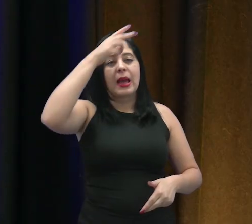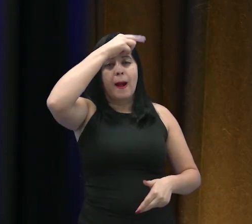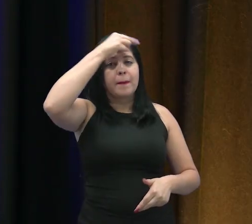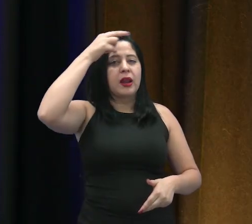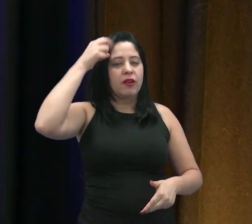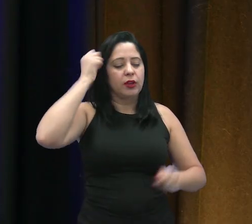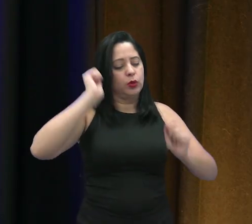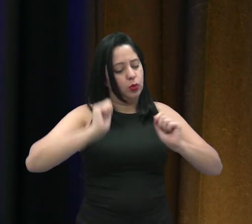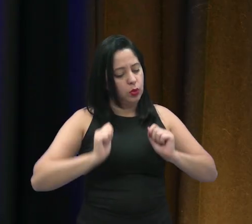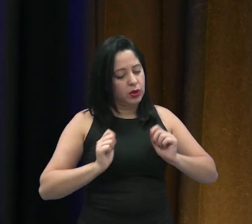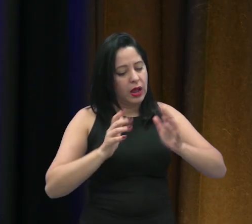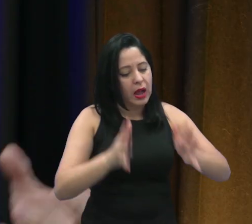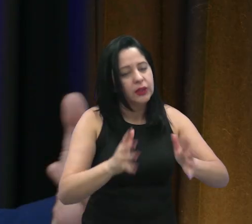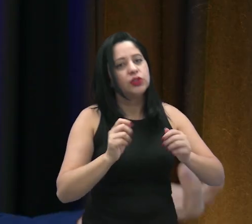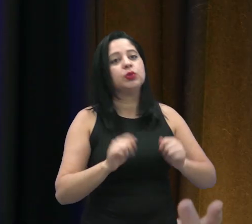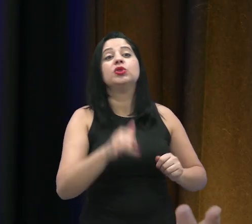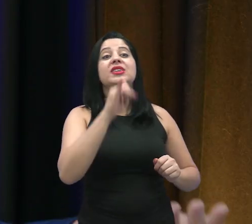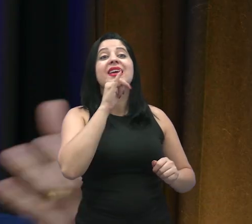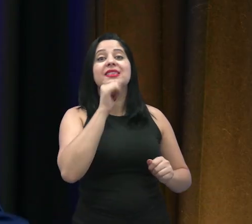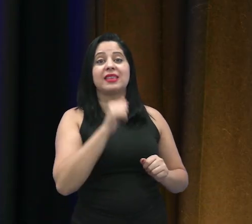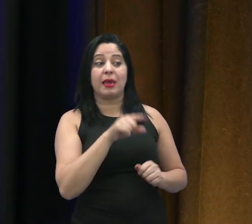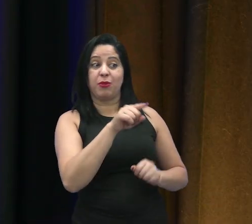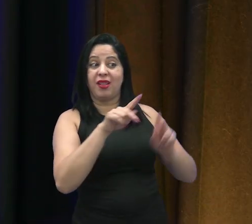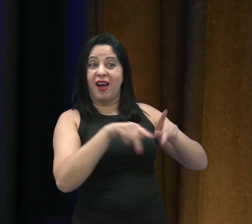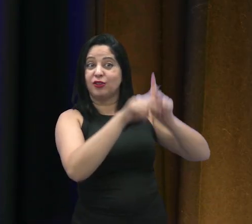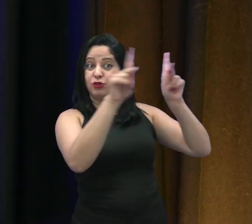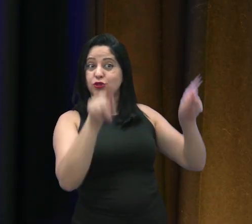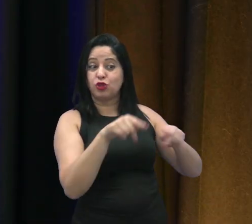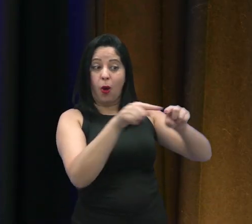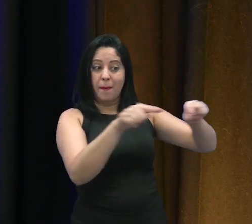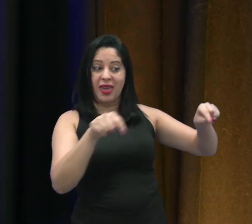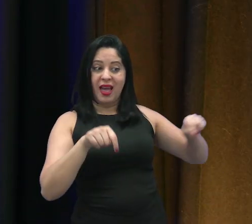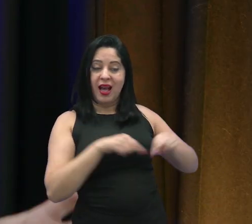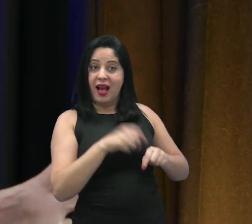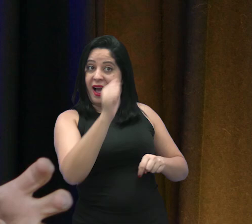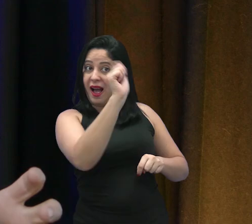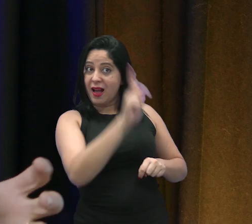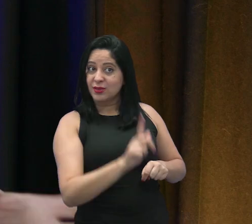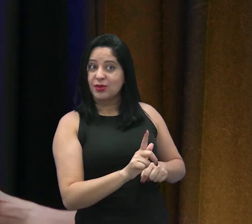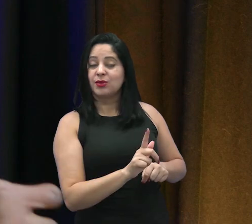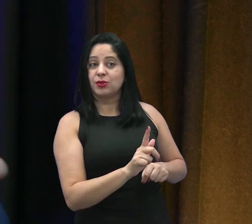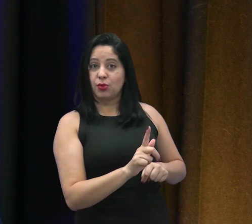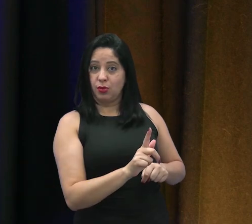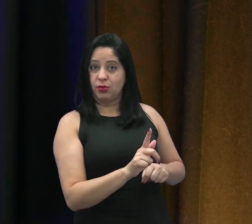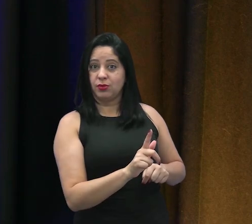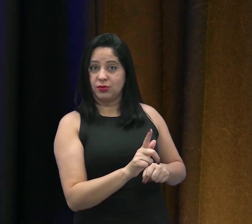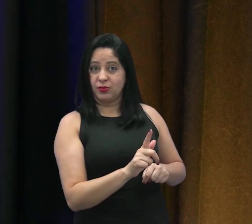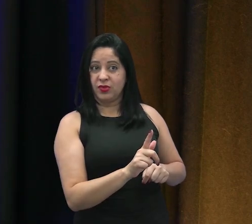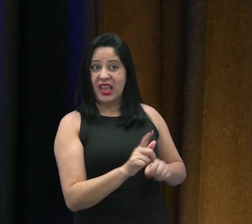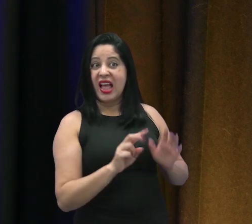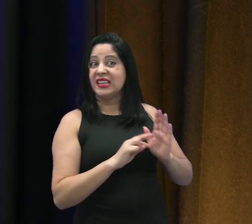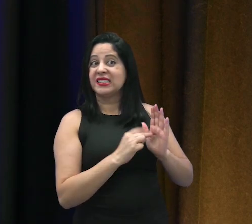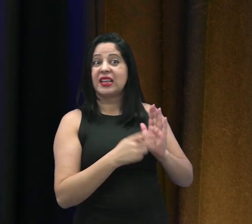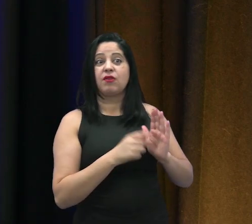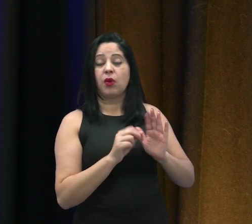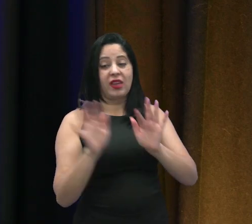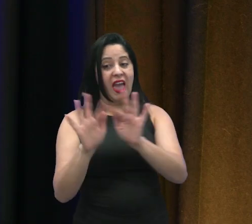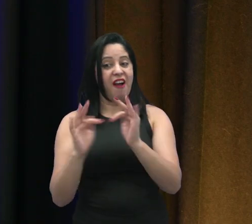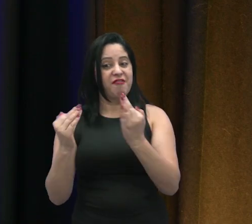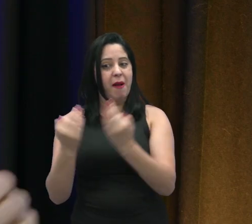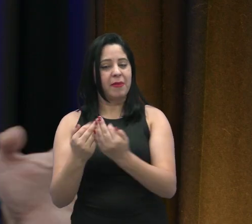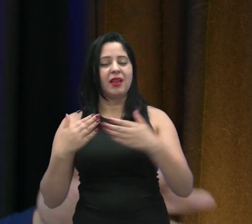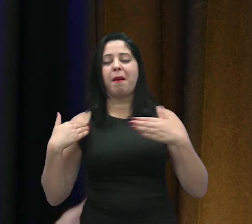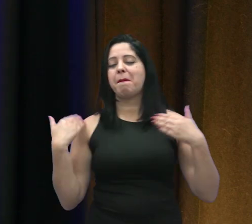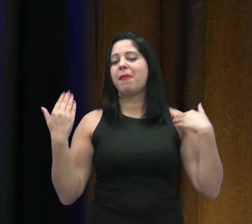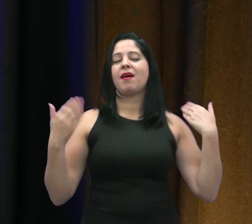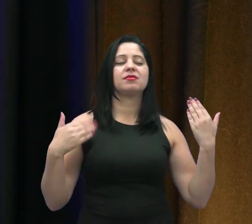disposição, conquistas, né, como a Sala Azul nos 3 grandes shoppings em São José dos Campos, que faz com que a família possa levar o autista